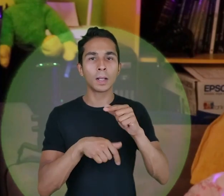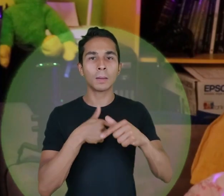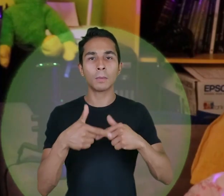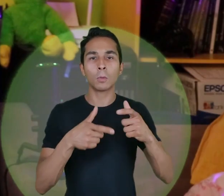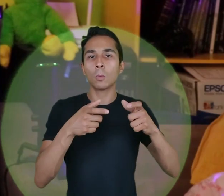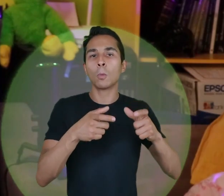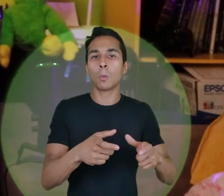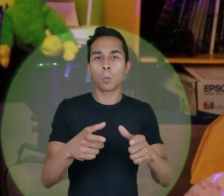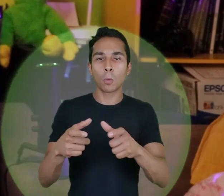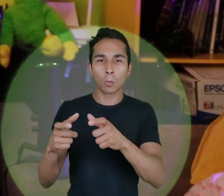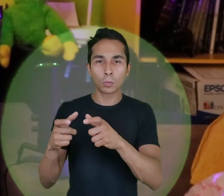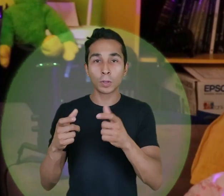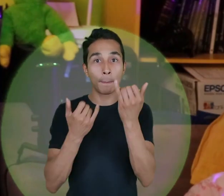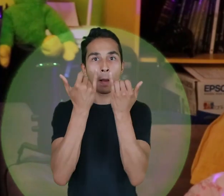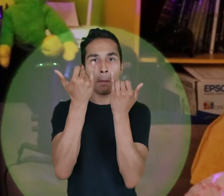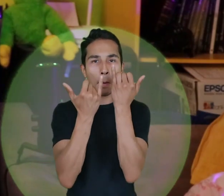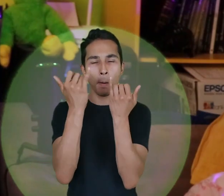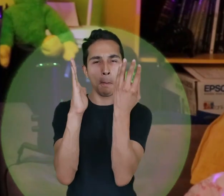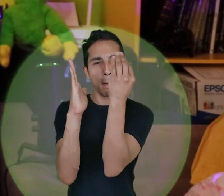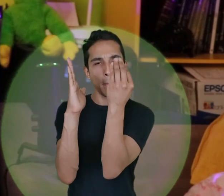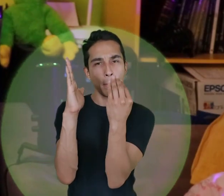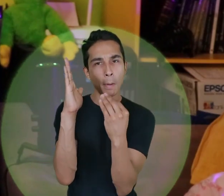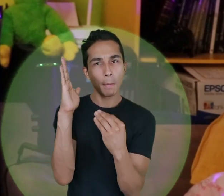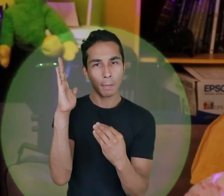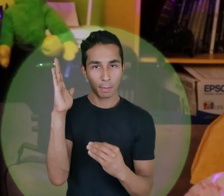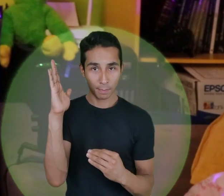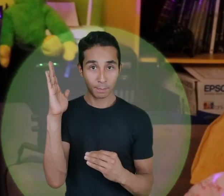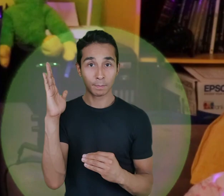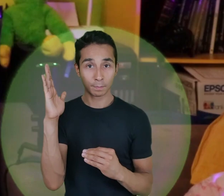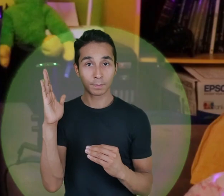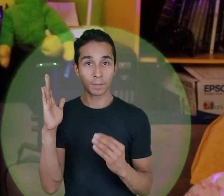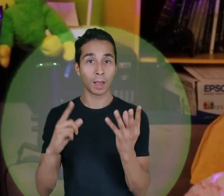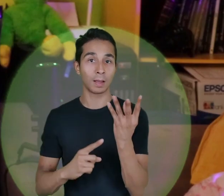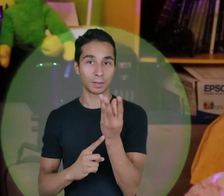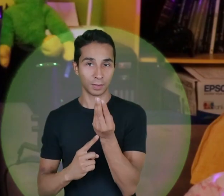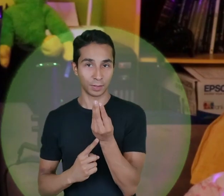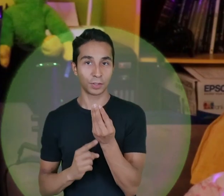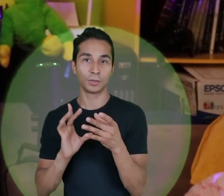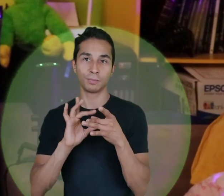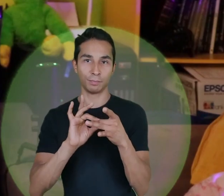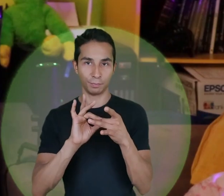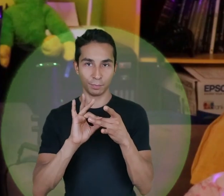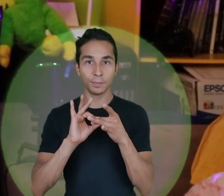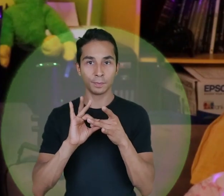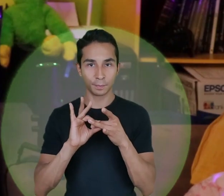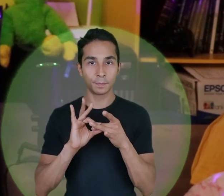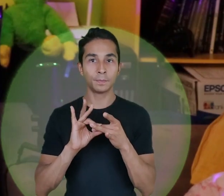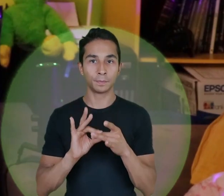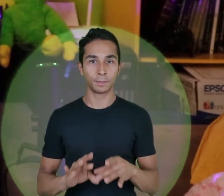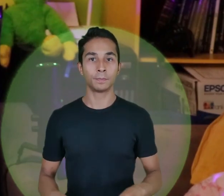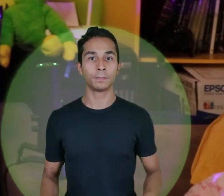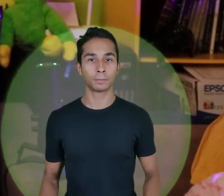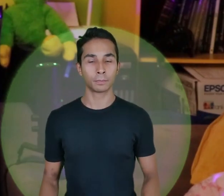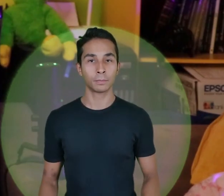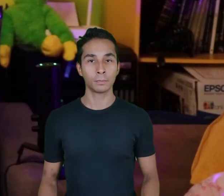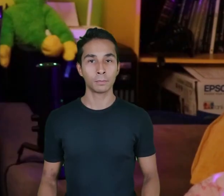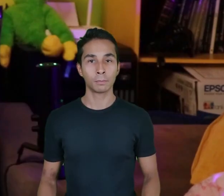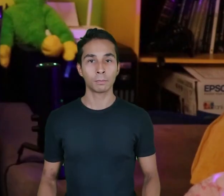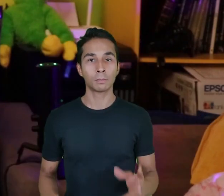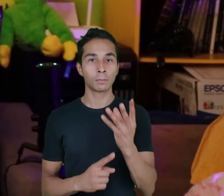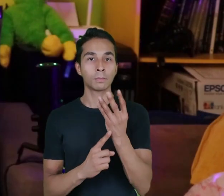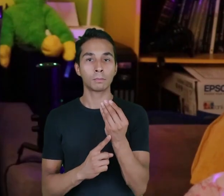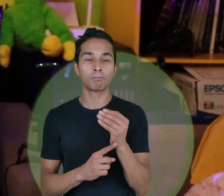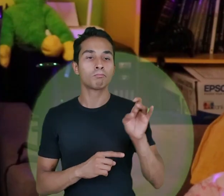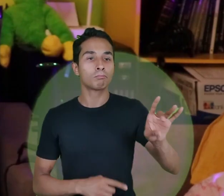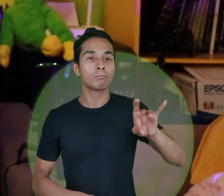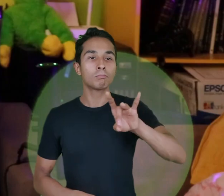formações, eventos ou coisas que você produziu. Geralmente para cada área ali artística tem um tipo de currículo, um tipo de